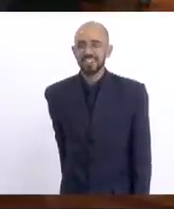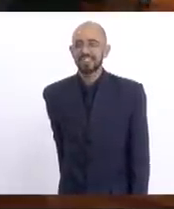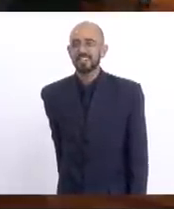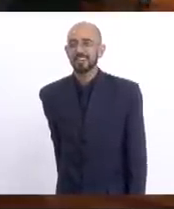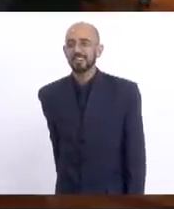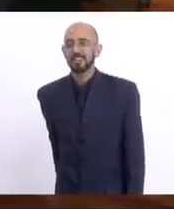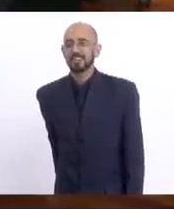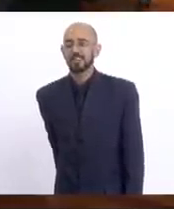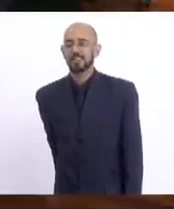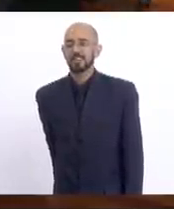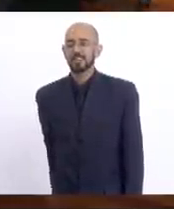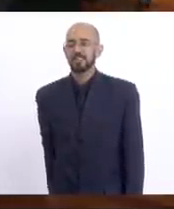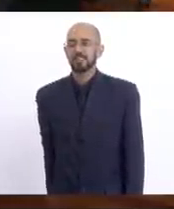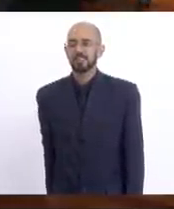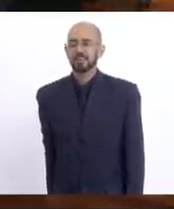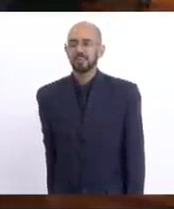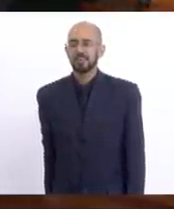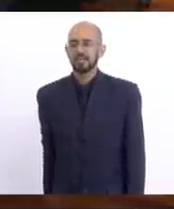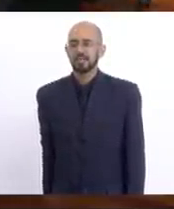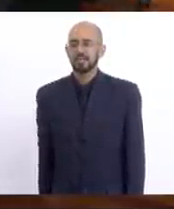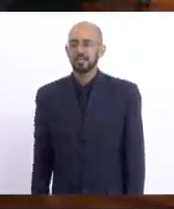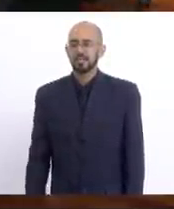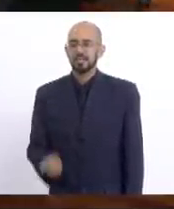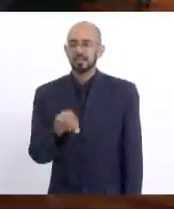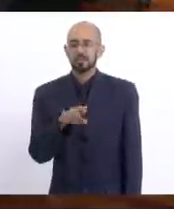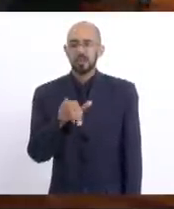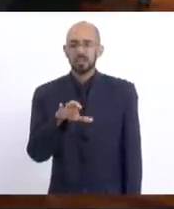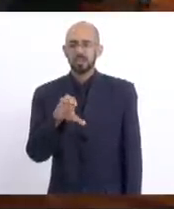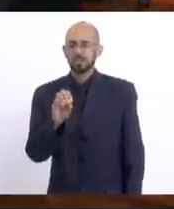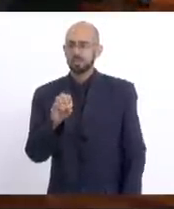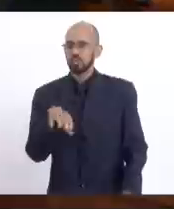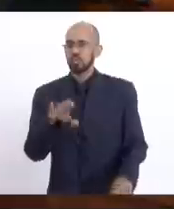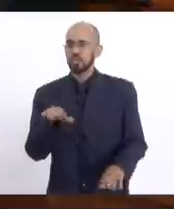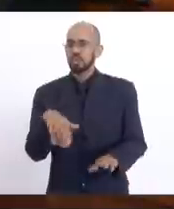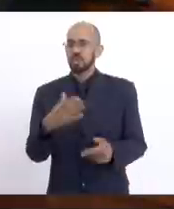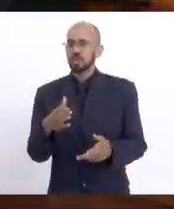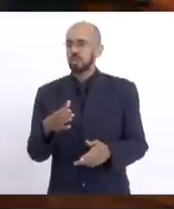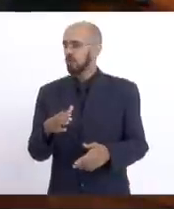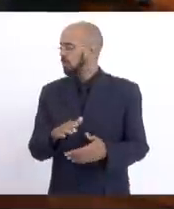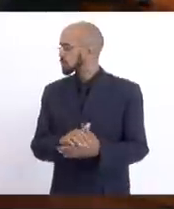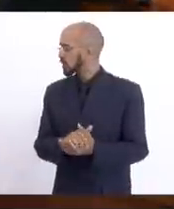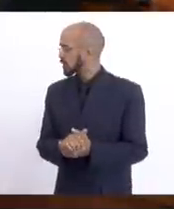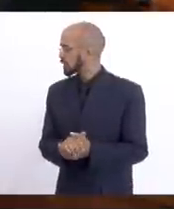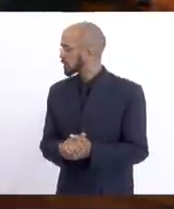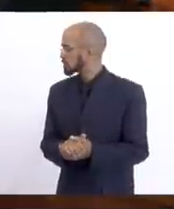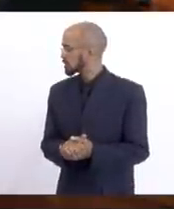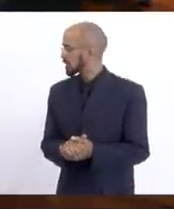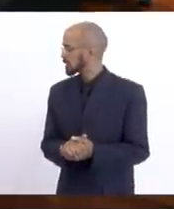Deputado Márcio. Eu vou encaminhar o acordo. Deputado Rosenberg Reis.